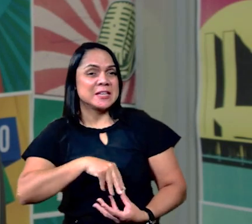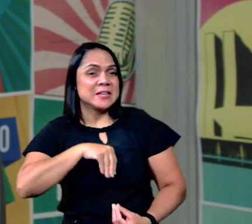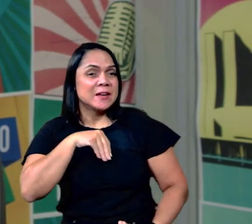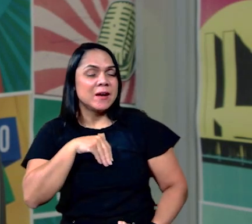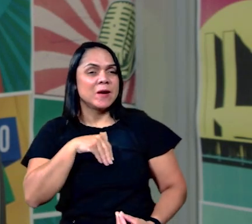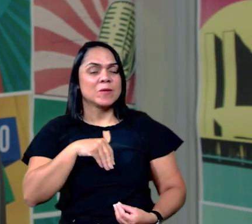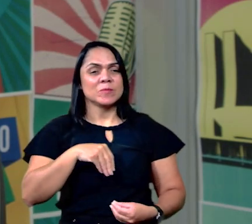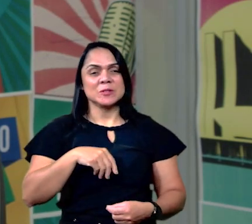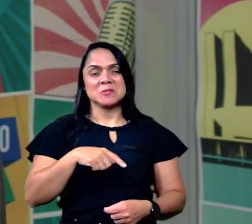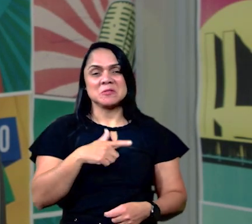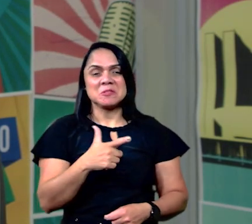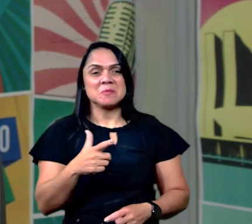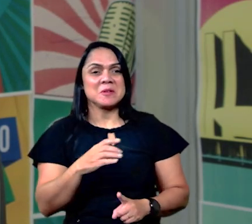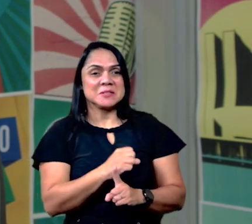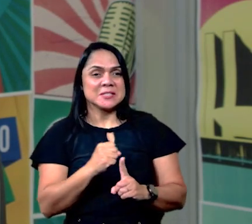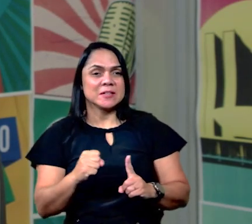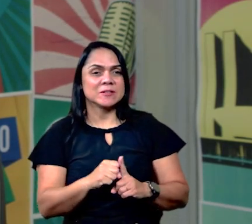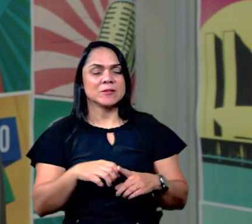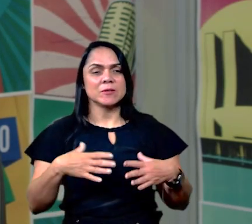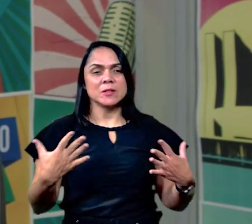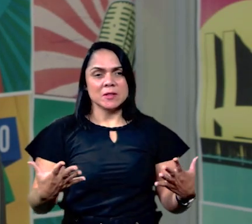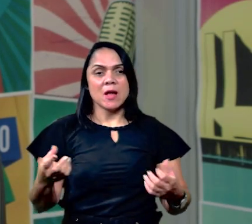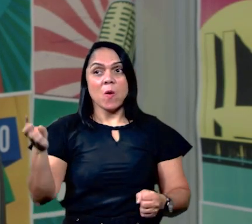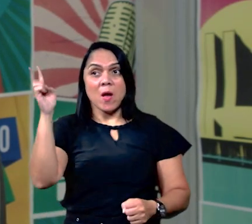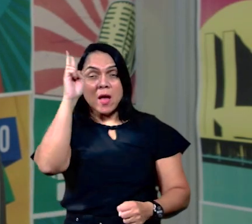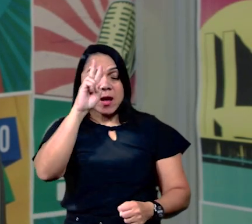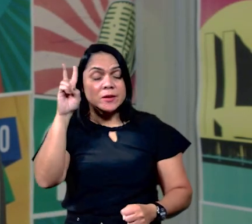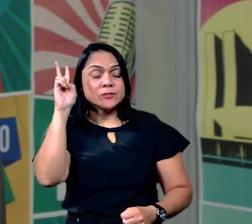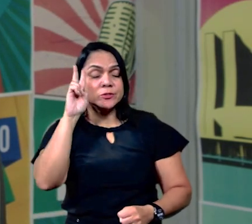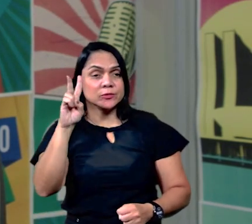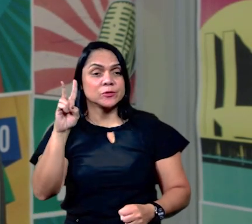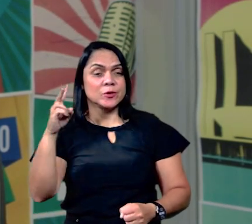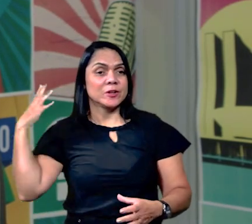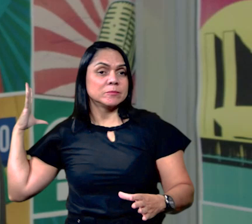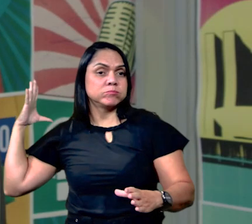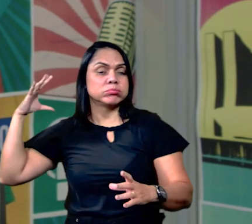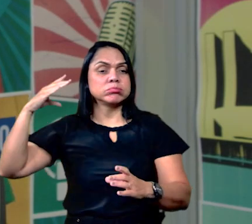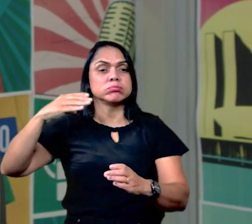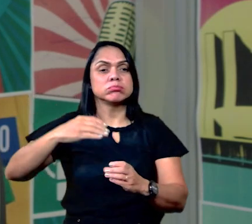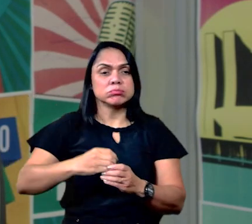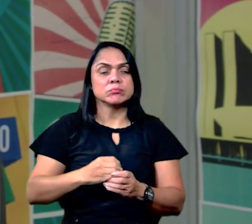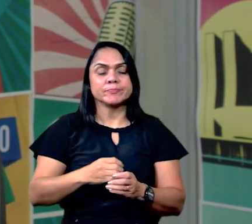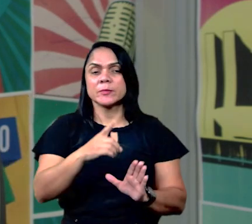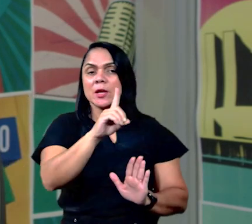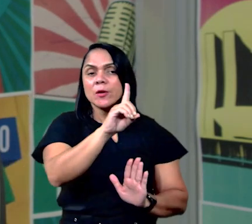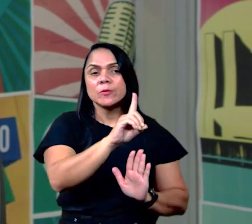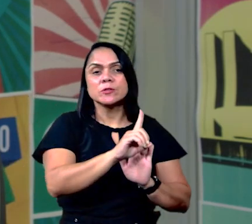cidadão. Então, Uhum. esse é um processo histórico, né, e sistemático de violação de direitos de